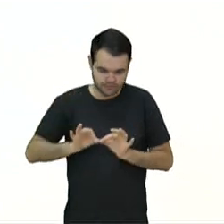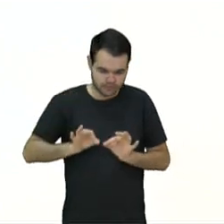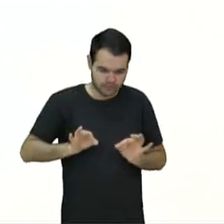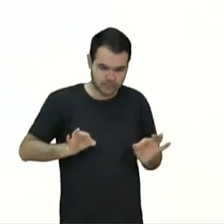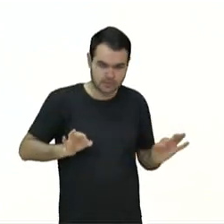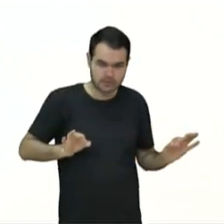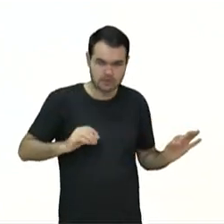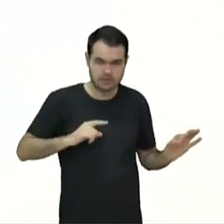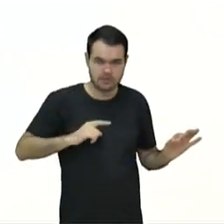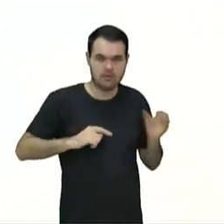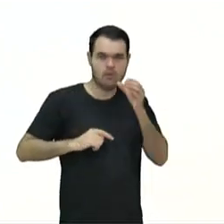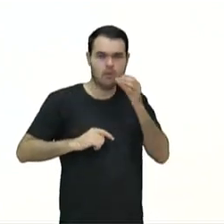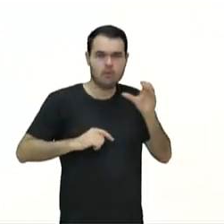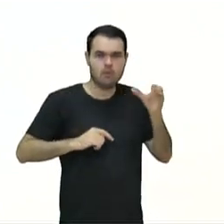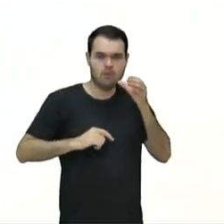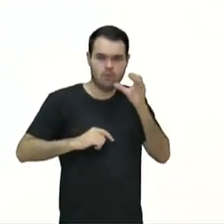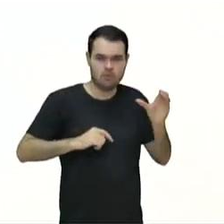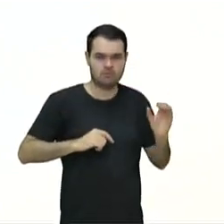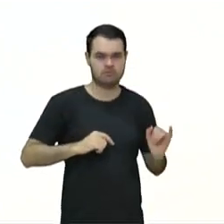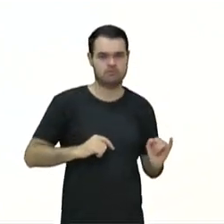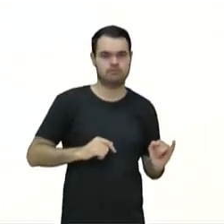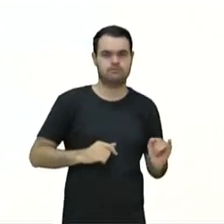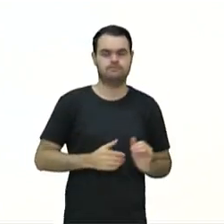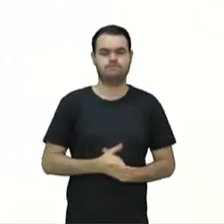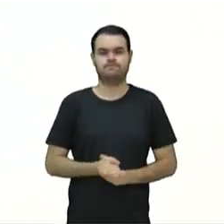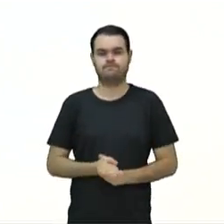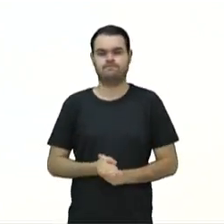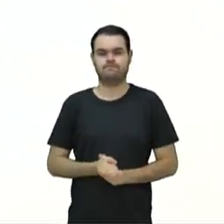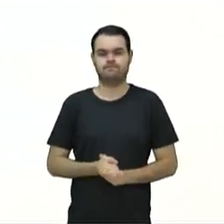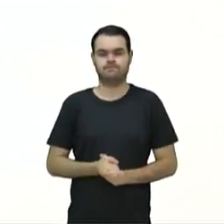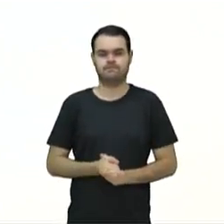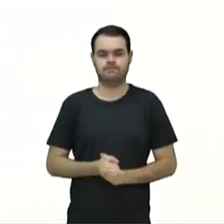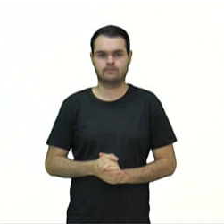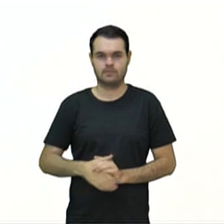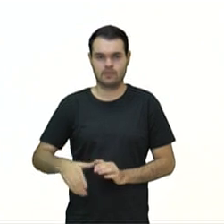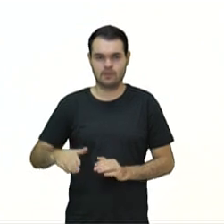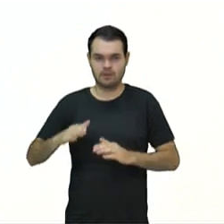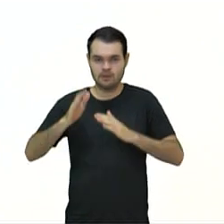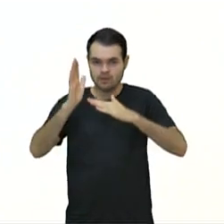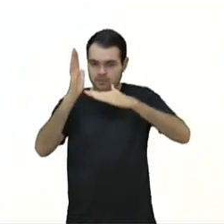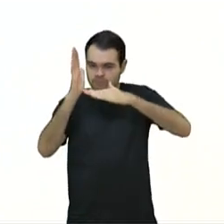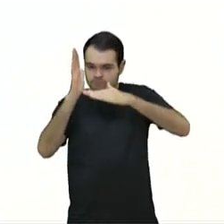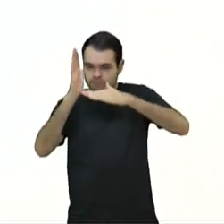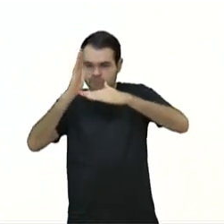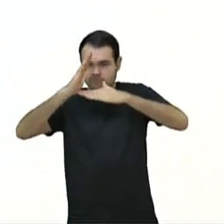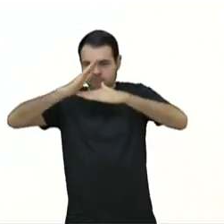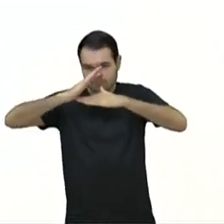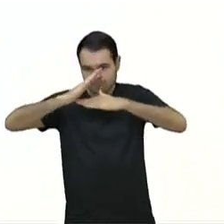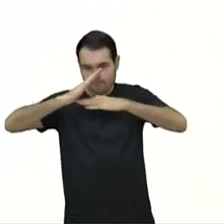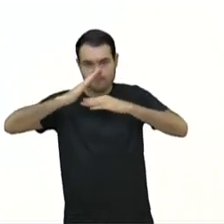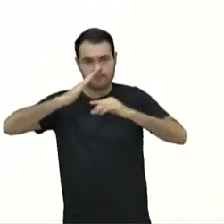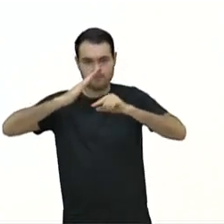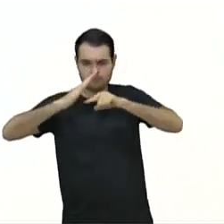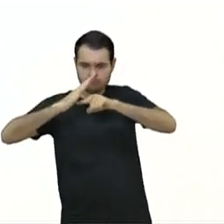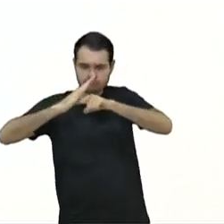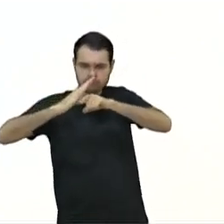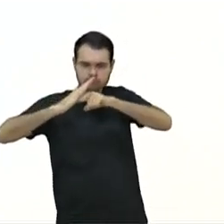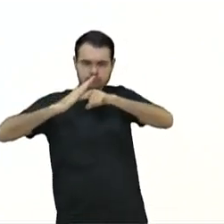nós temos a corrente elétrica. Nós vemos aqui no meio que a linha é uma linha reta, né,